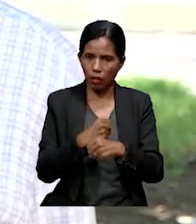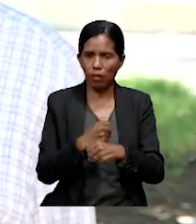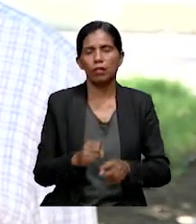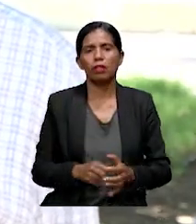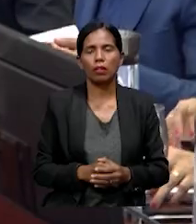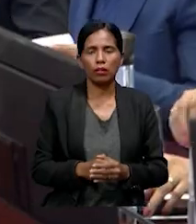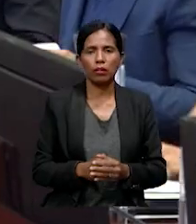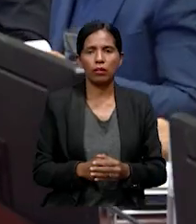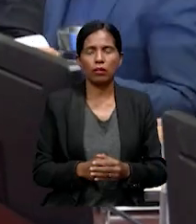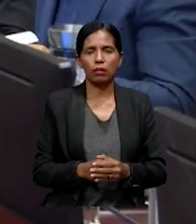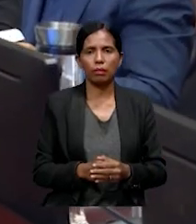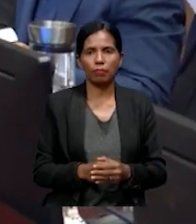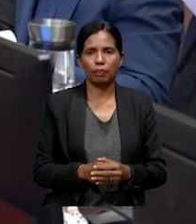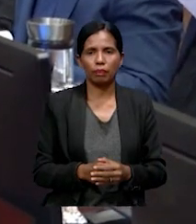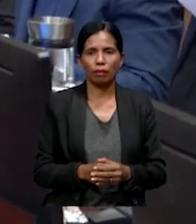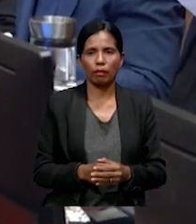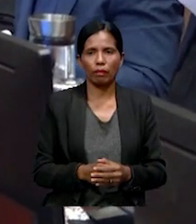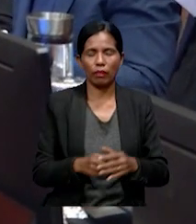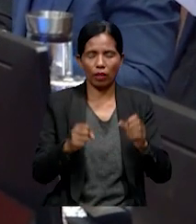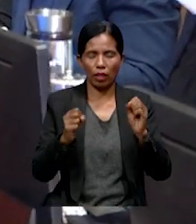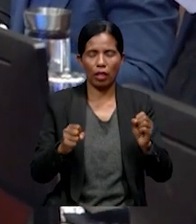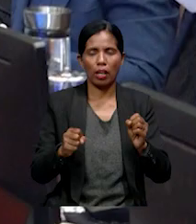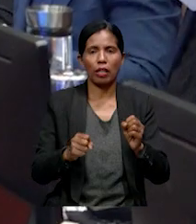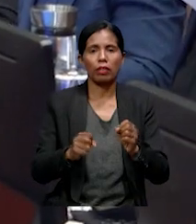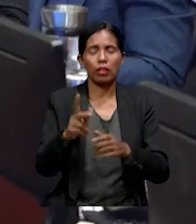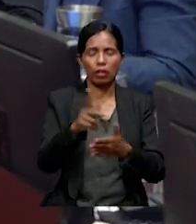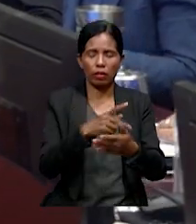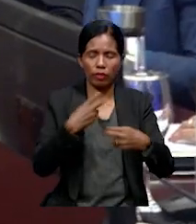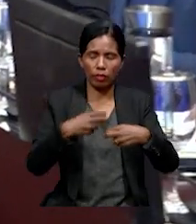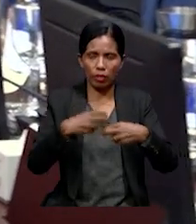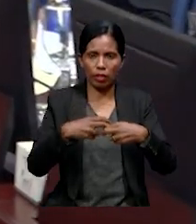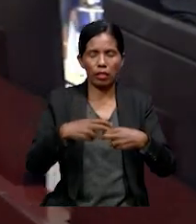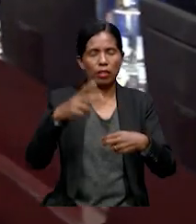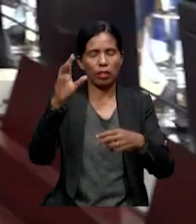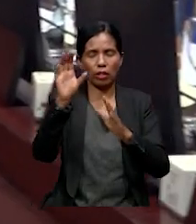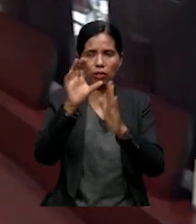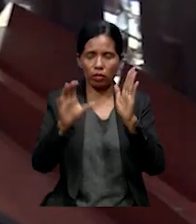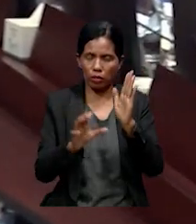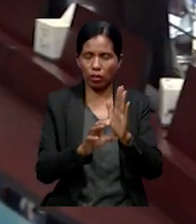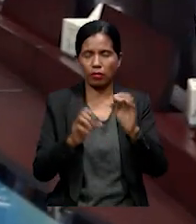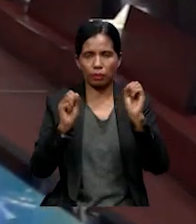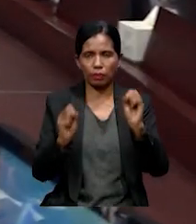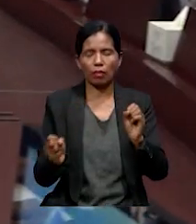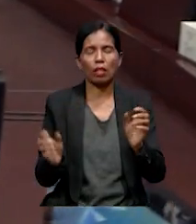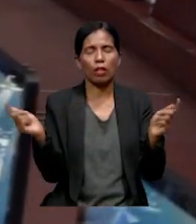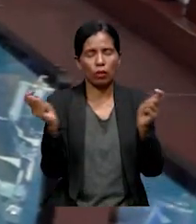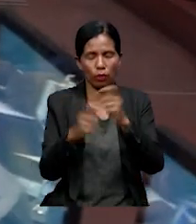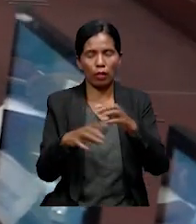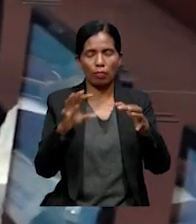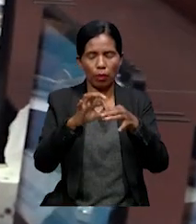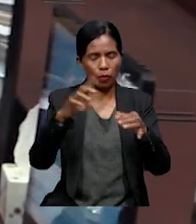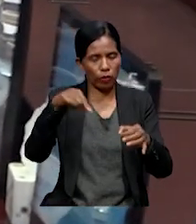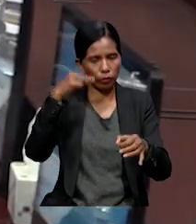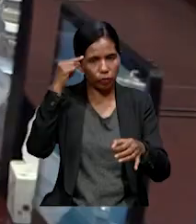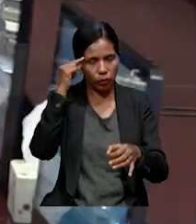entau pergi. Ato soluciona crise constitucional, né? Alexandre Cortarella Araújo sugere remodela no troca membro FON,